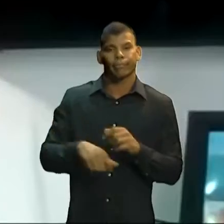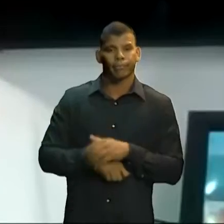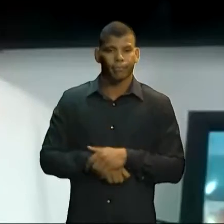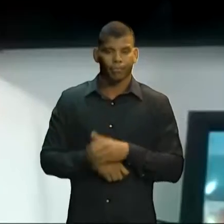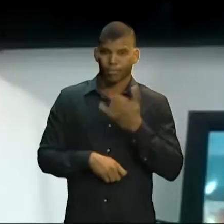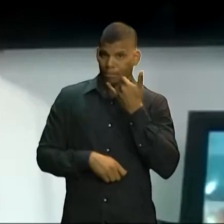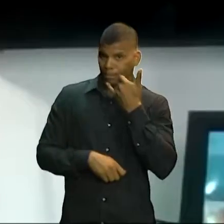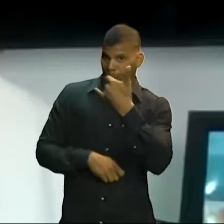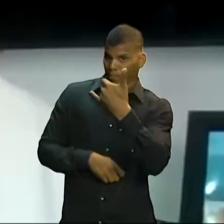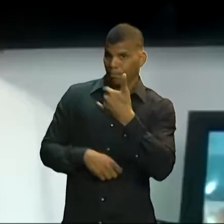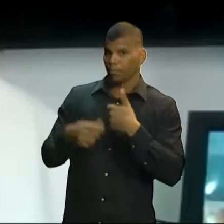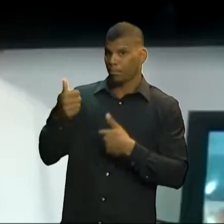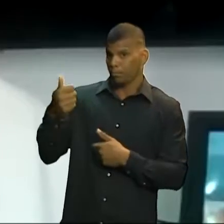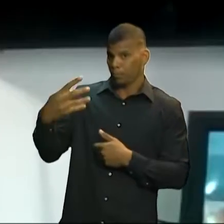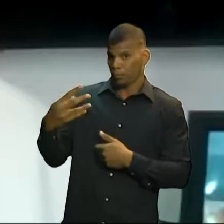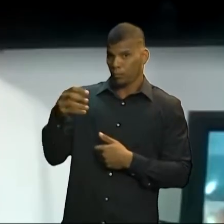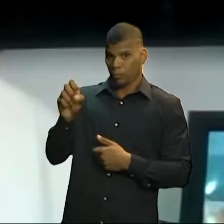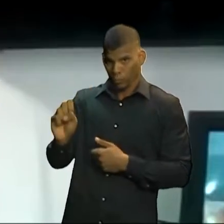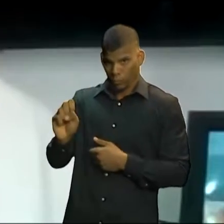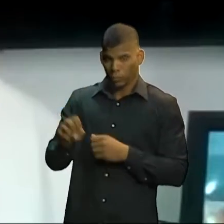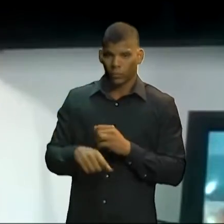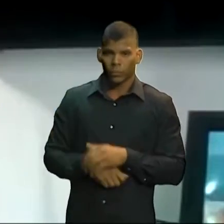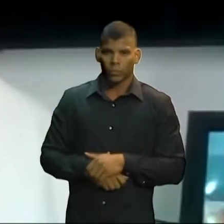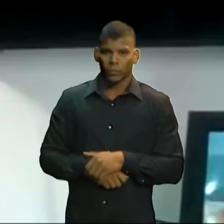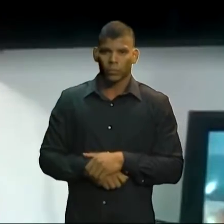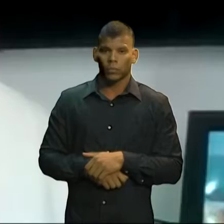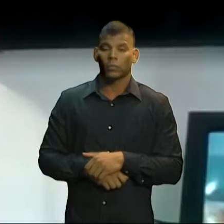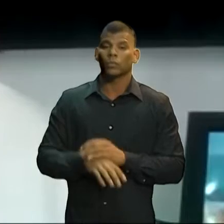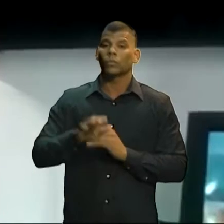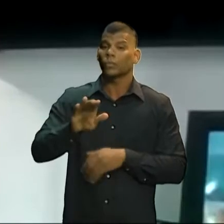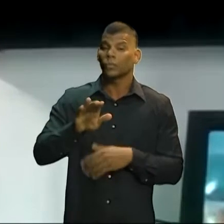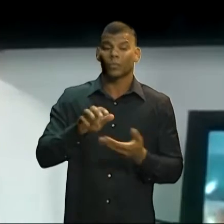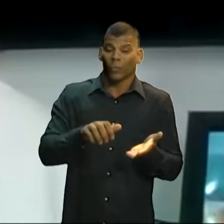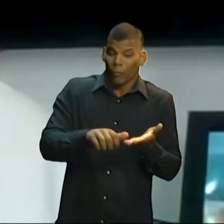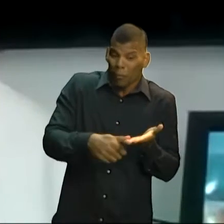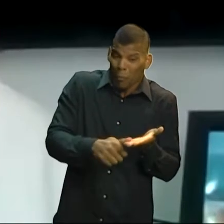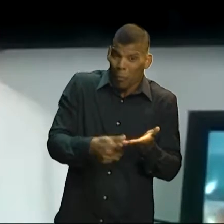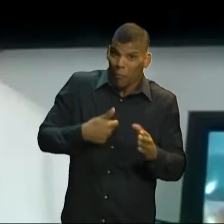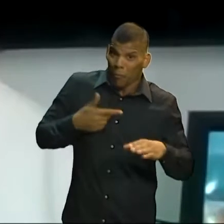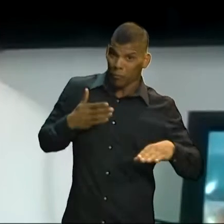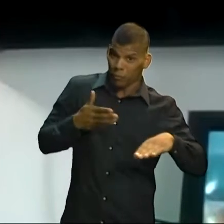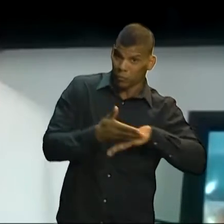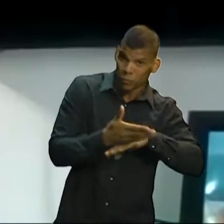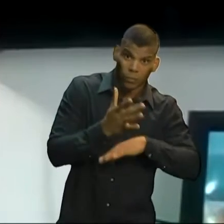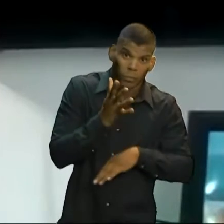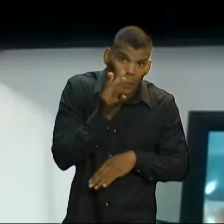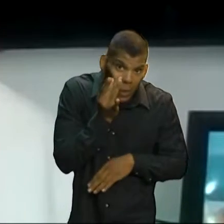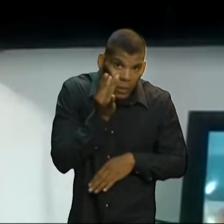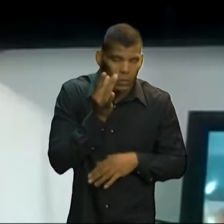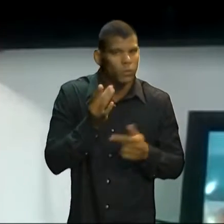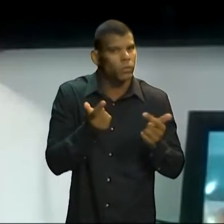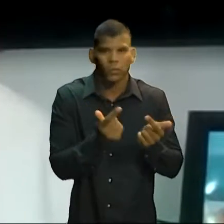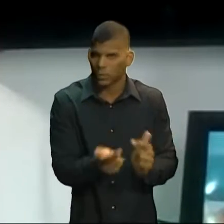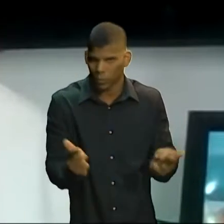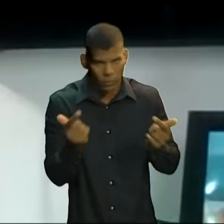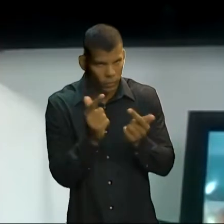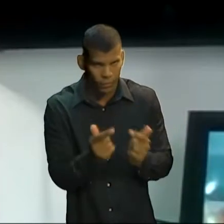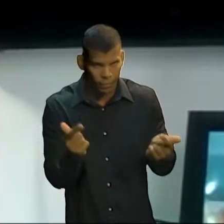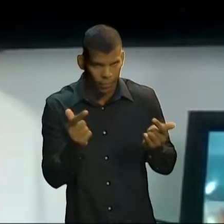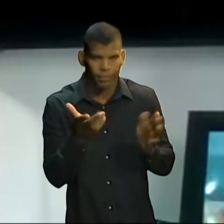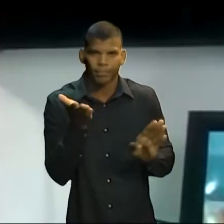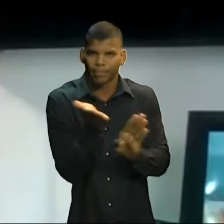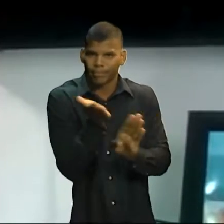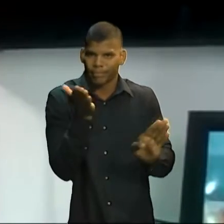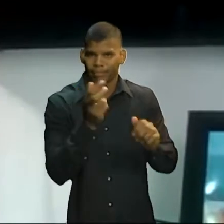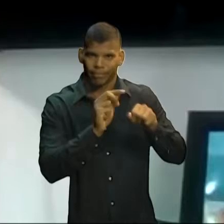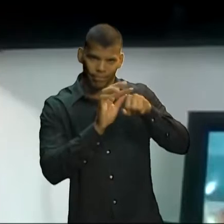A Justiça Eleitoral, né, suspendeu a coleta biométrica em âmbito nacional. Então, nenhum canto do Brasil está coletando a biometria nesse momento.